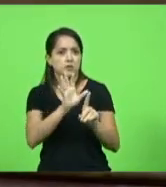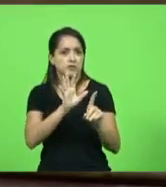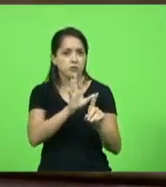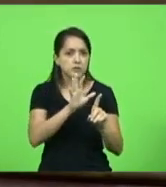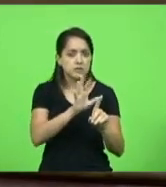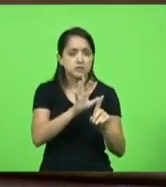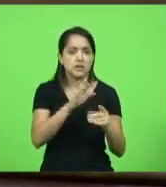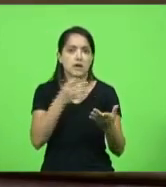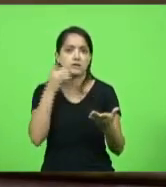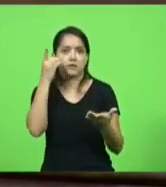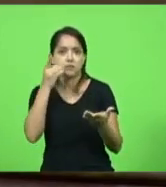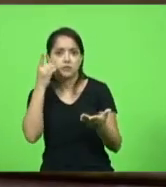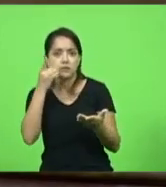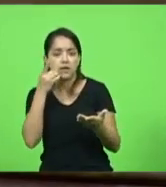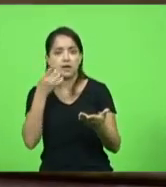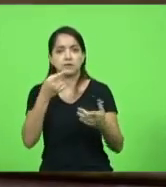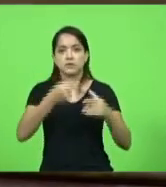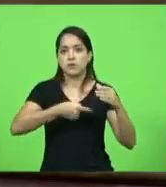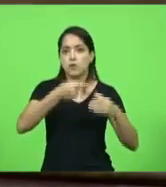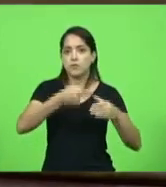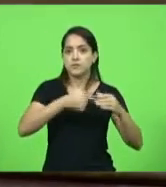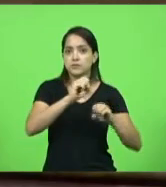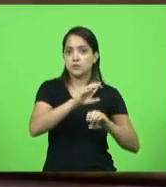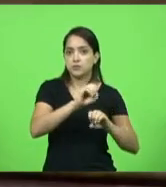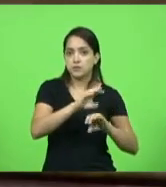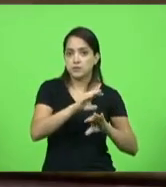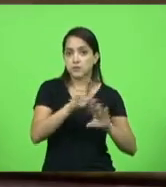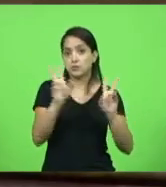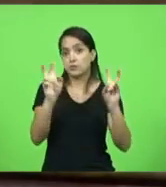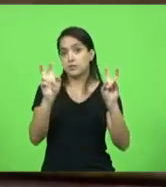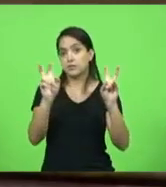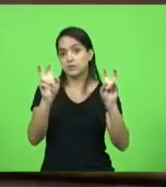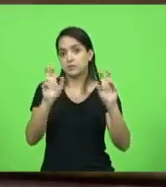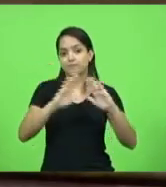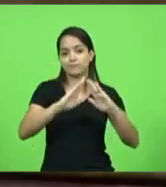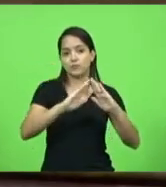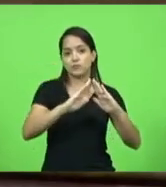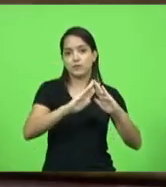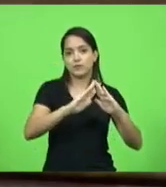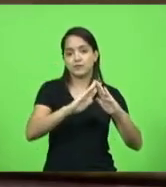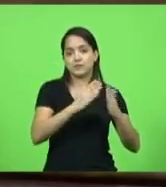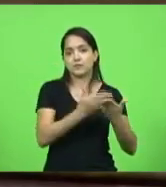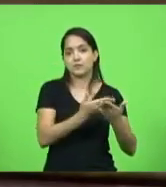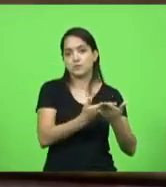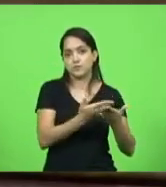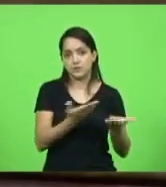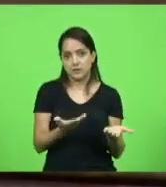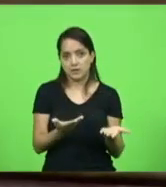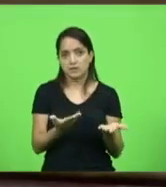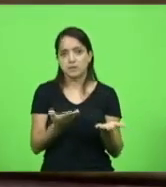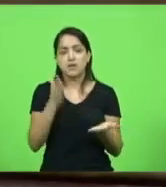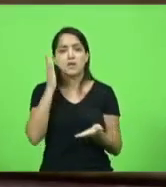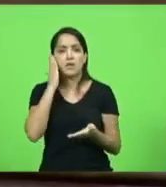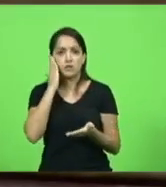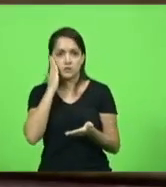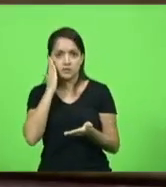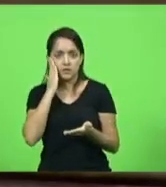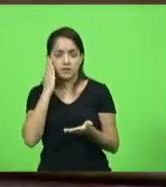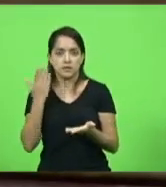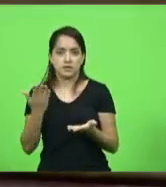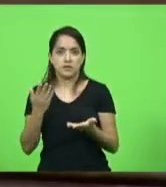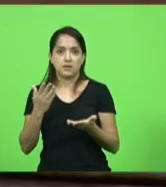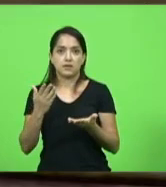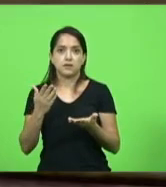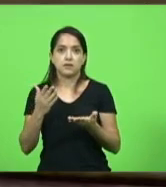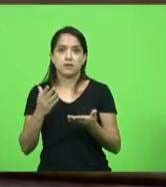de Educação sobre a questão da homeschool. Em nenhum momento. Eu sei que ela tem o seu posicionamento, mas